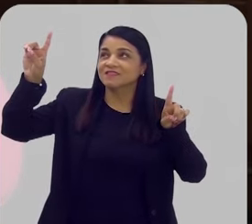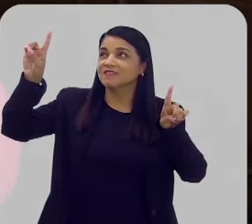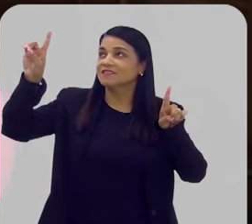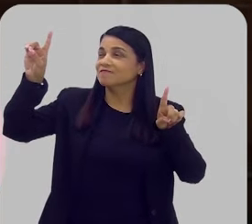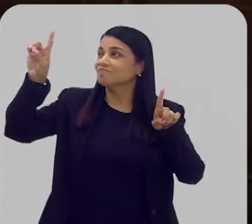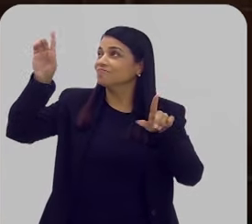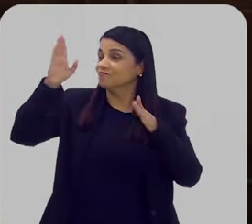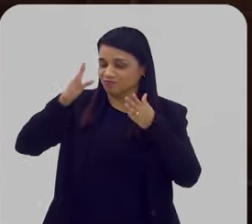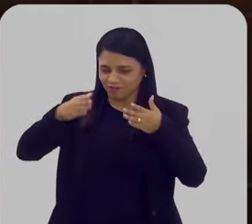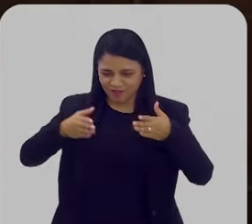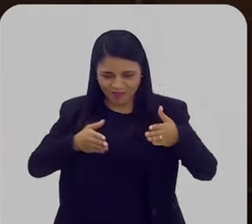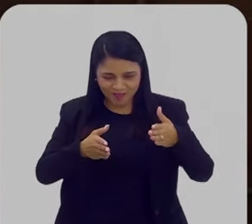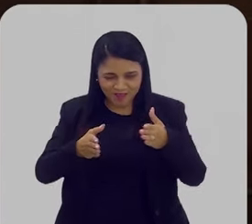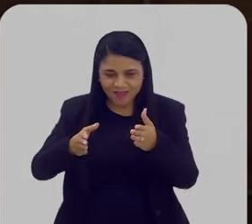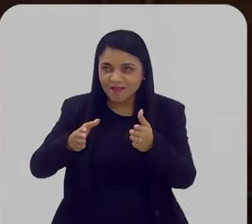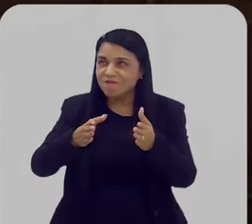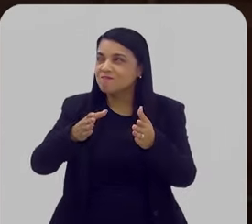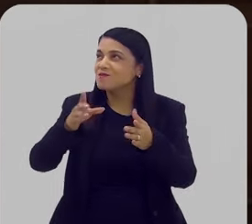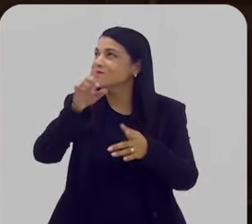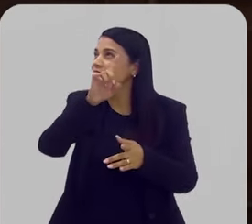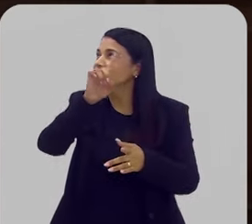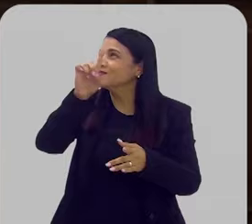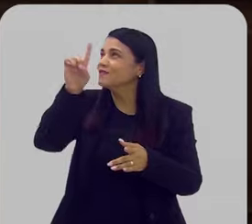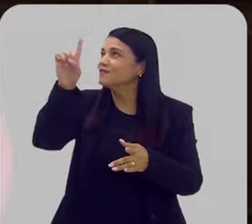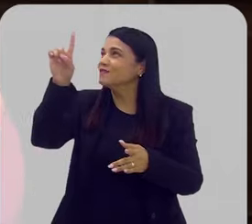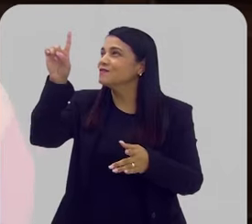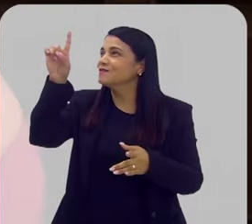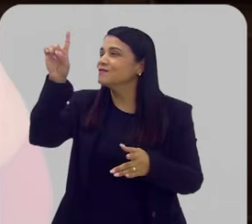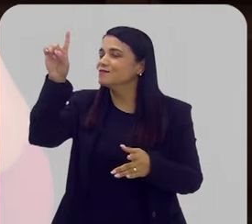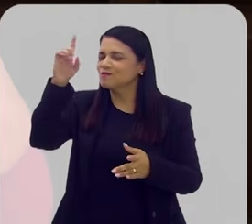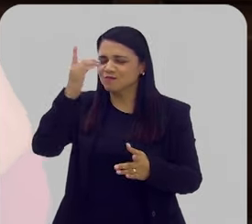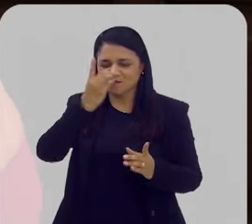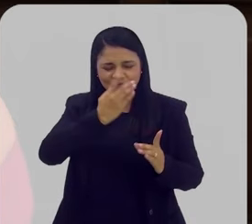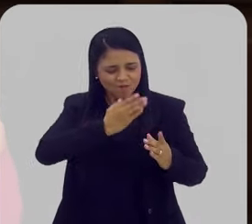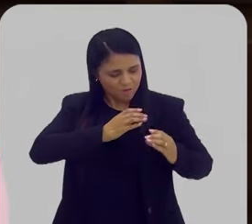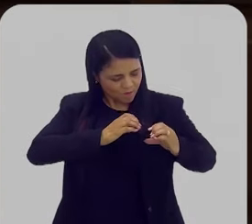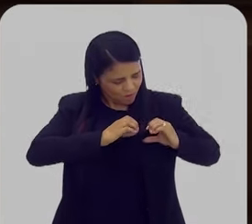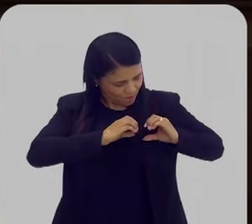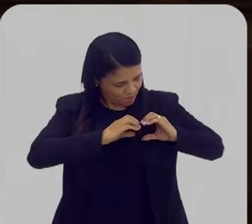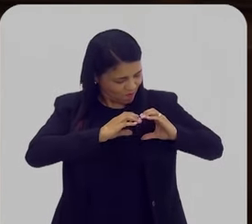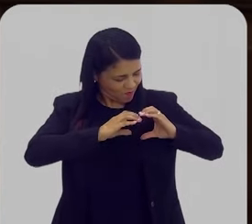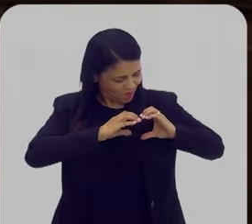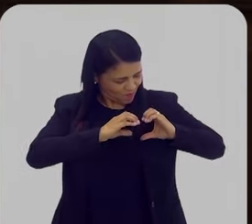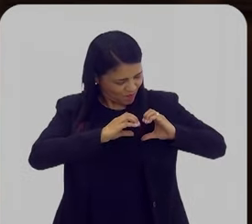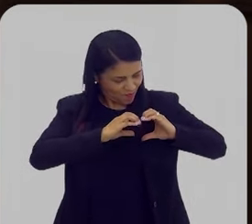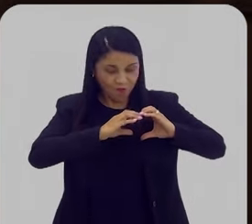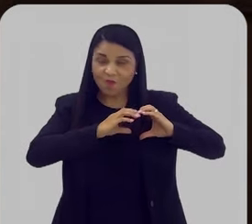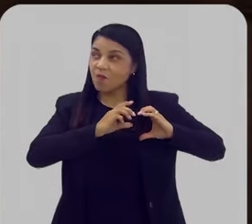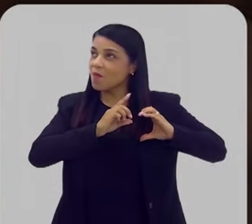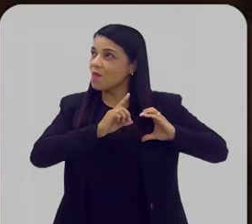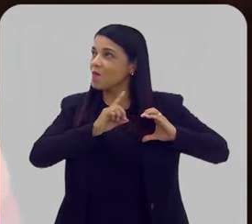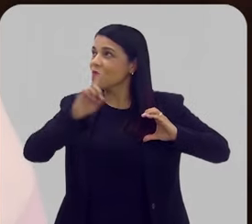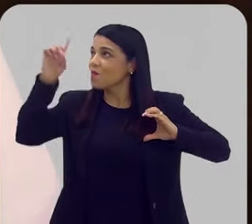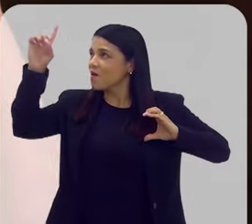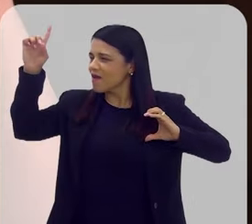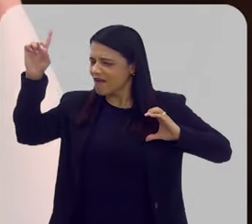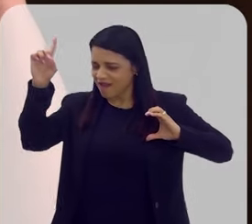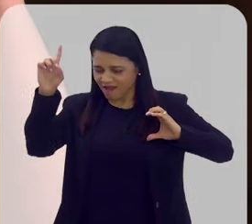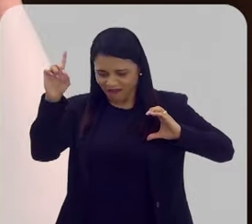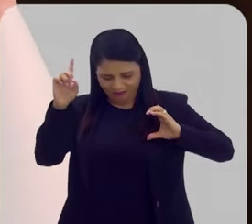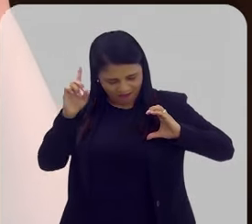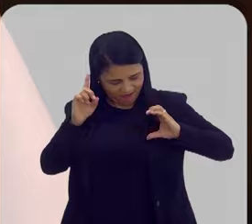perder. És a direção, meu coração te